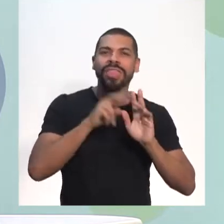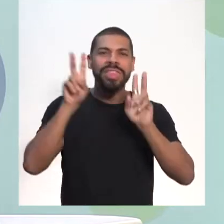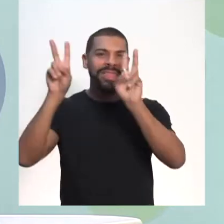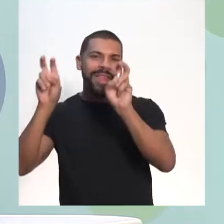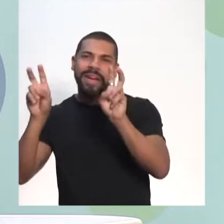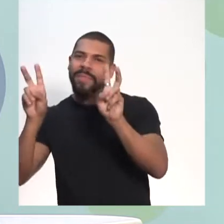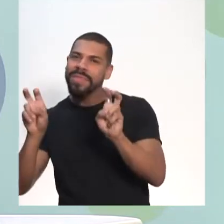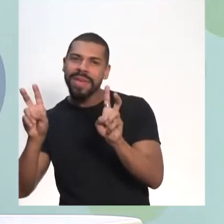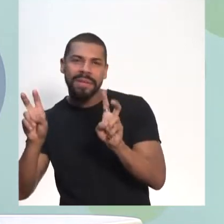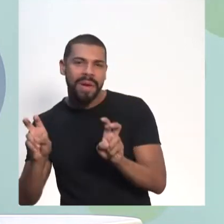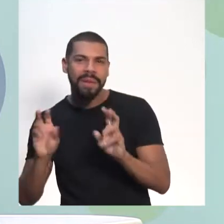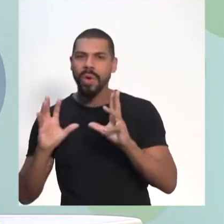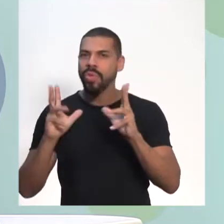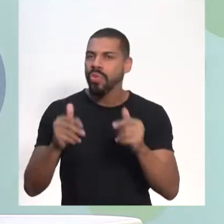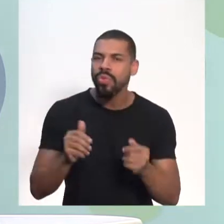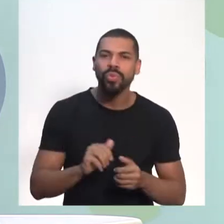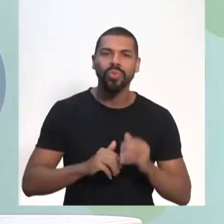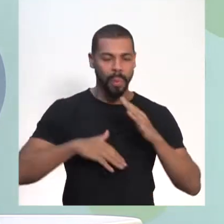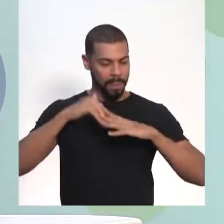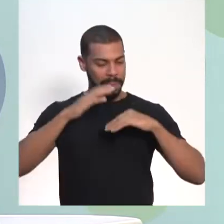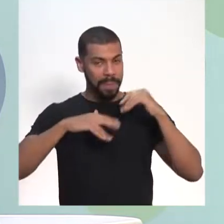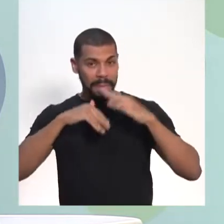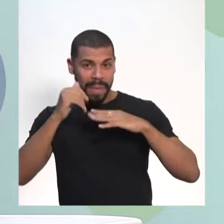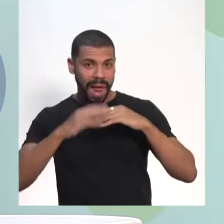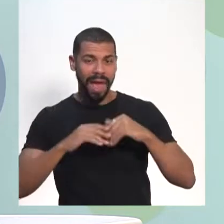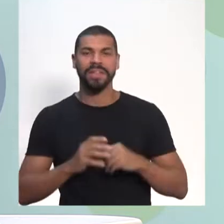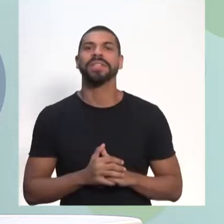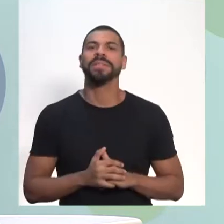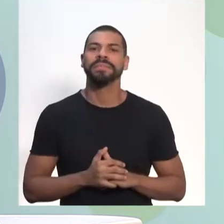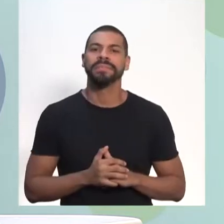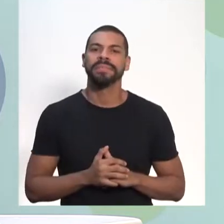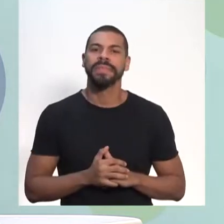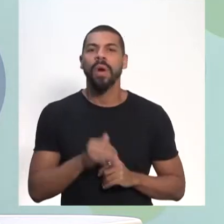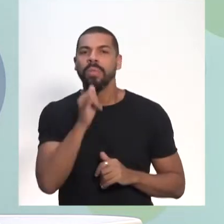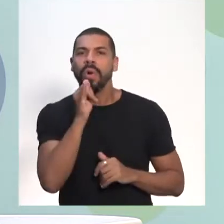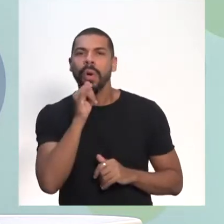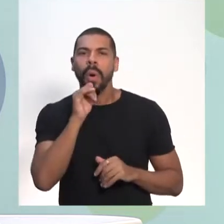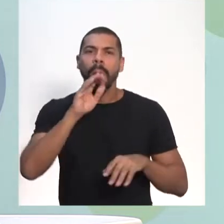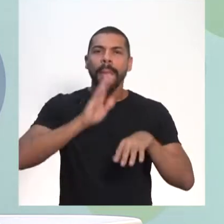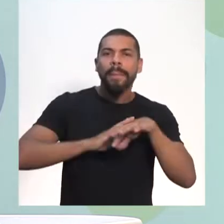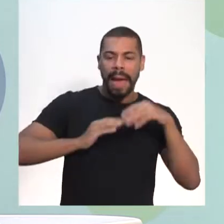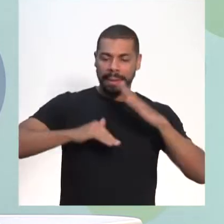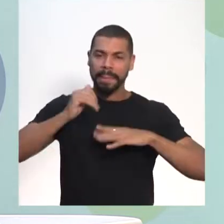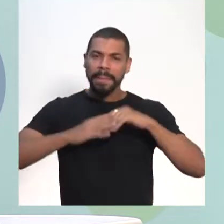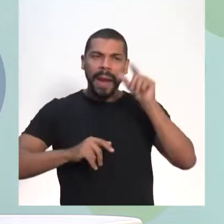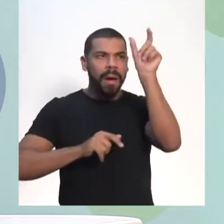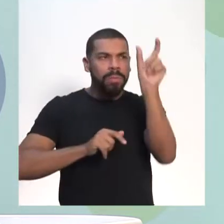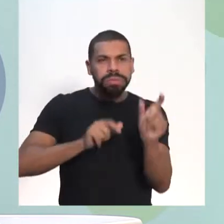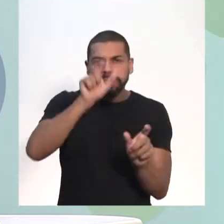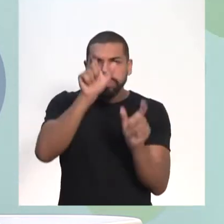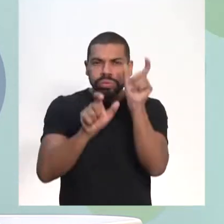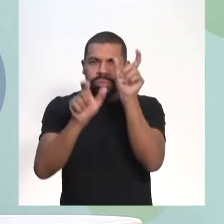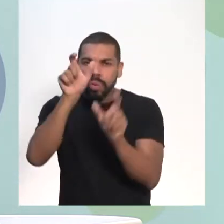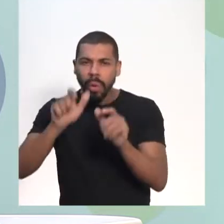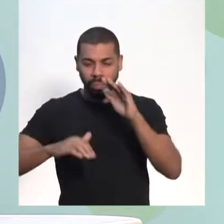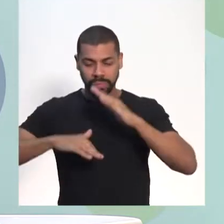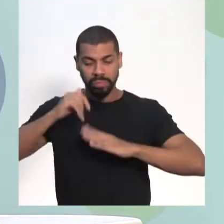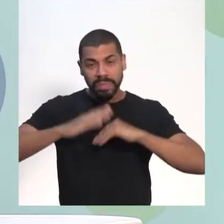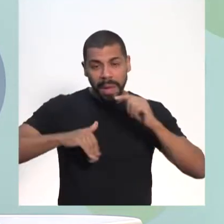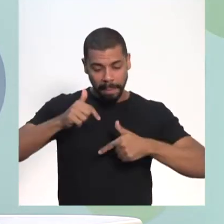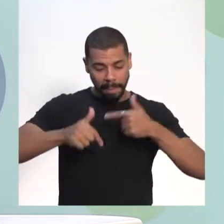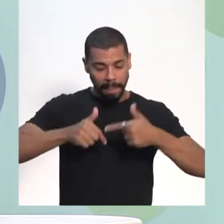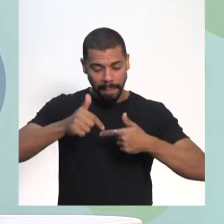desenvolvem também por área de conhecimento, ou mesmo trabalhando mais de uma área de uma vez. Então, a ideia é essa,